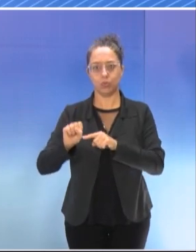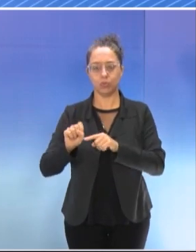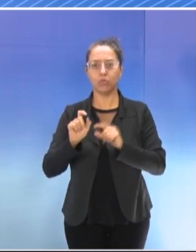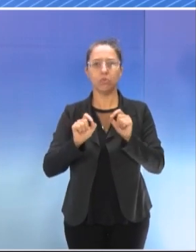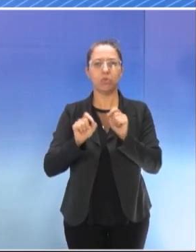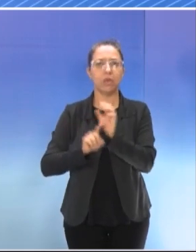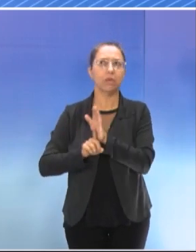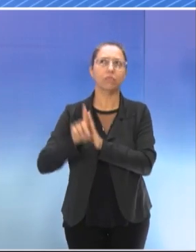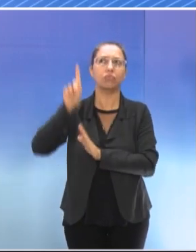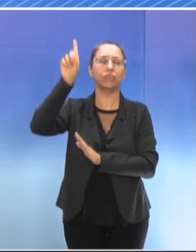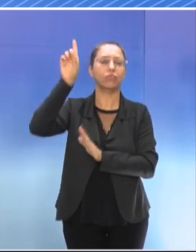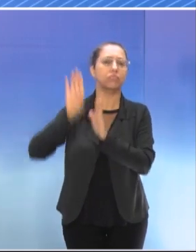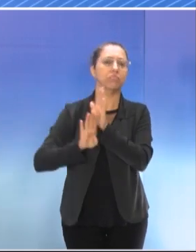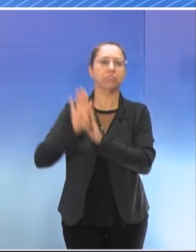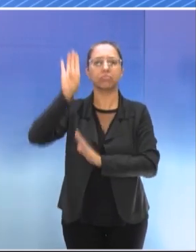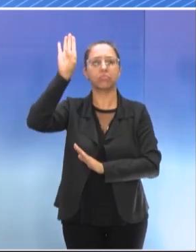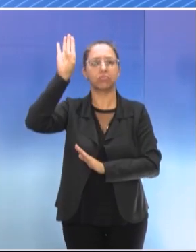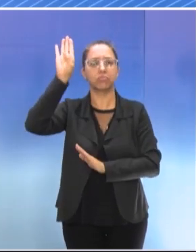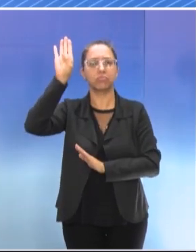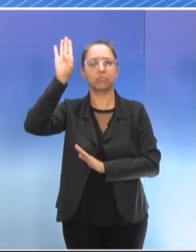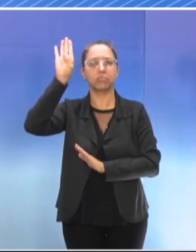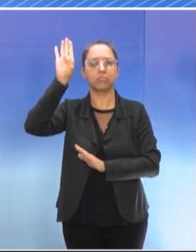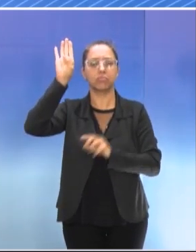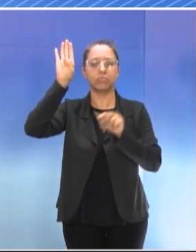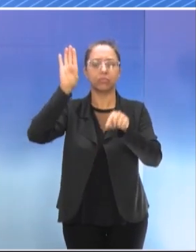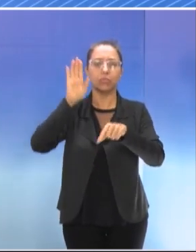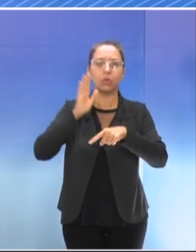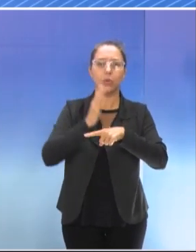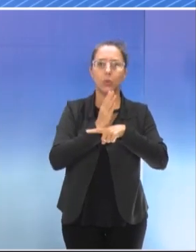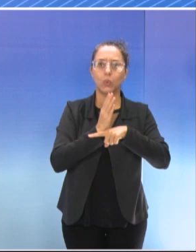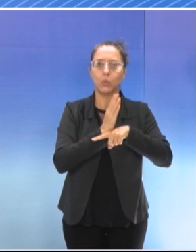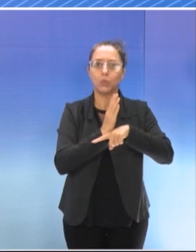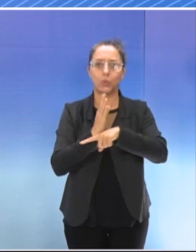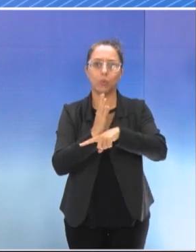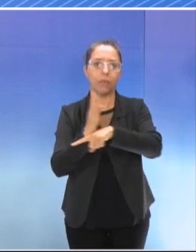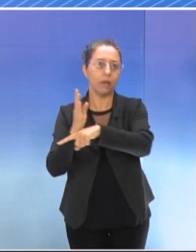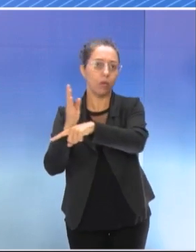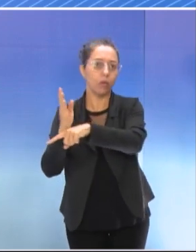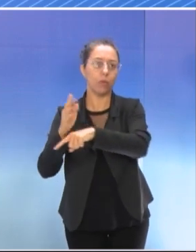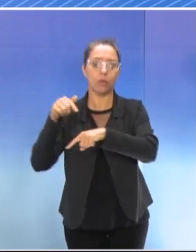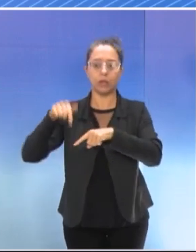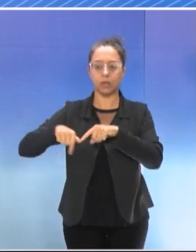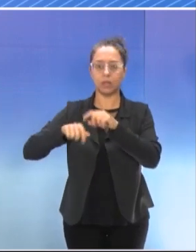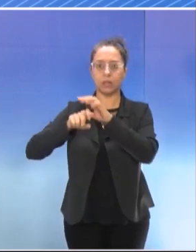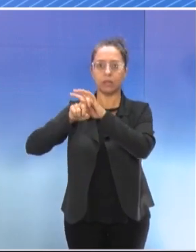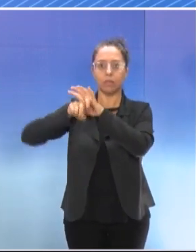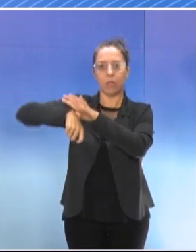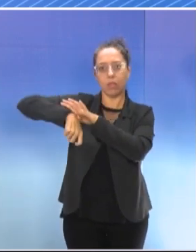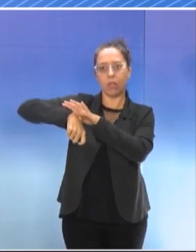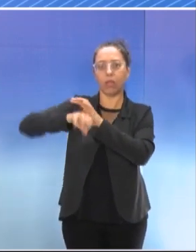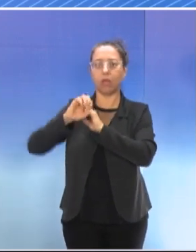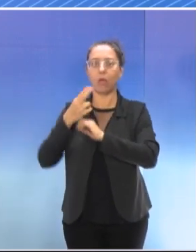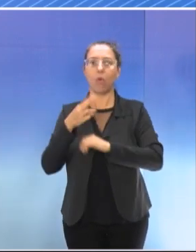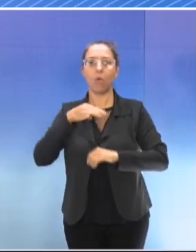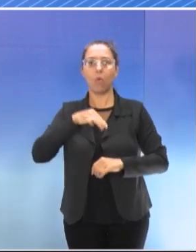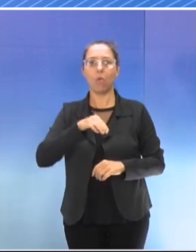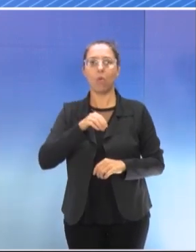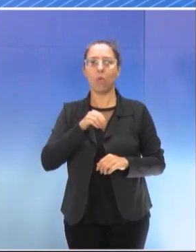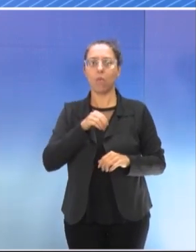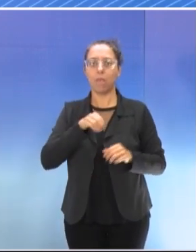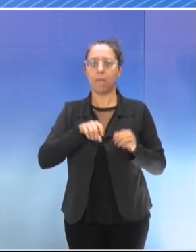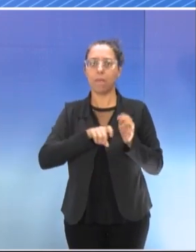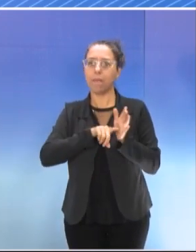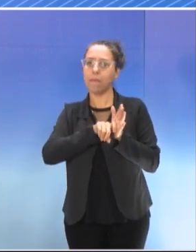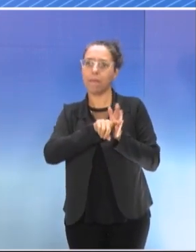que subiu? Foi tubarões, molusco ou arraias. Essa aqui é muito simples, porque se você